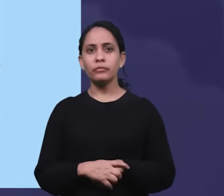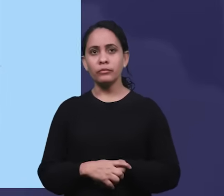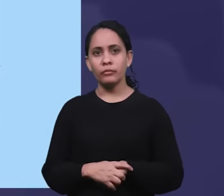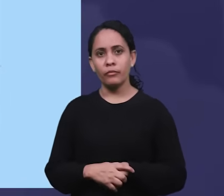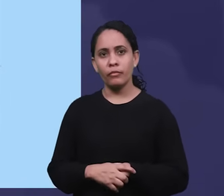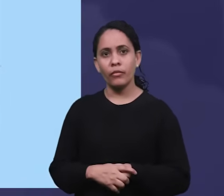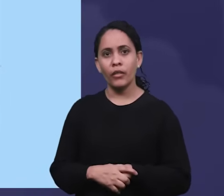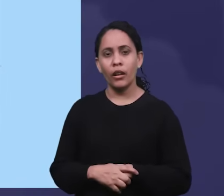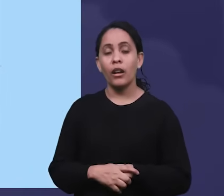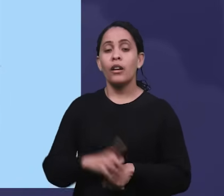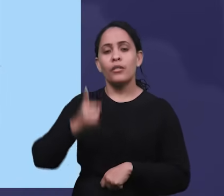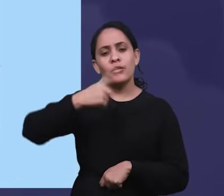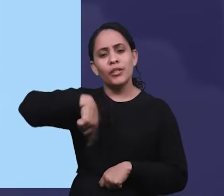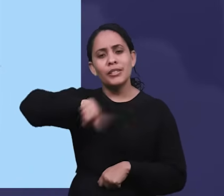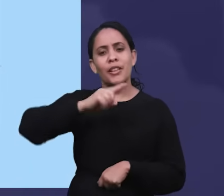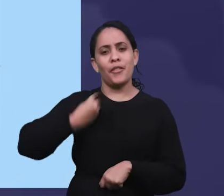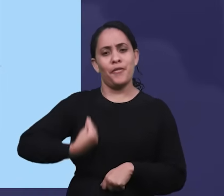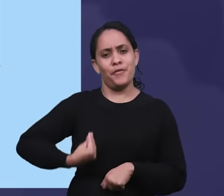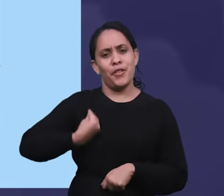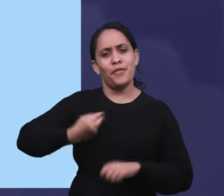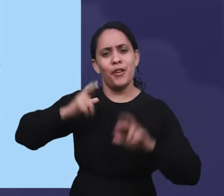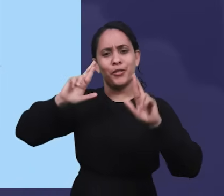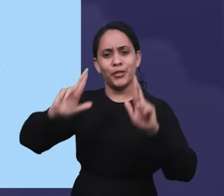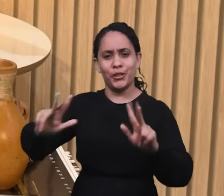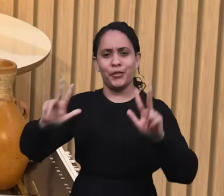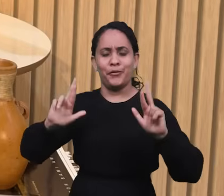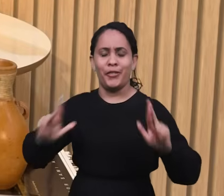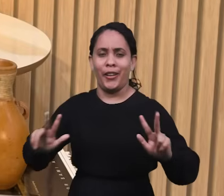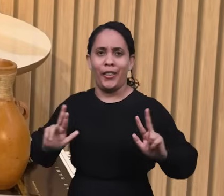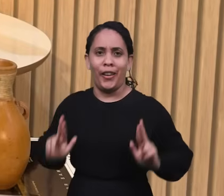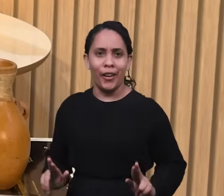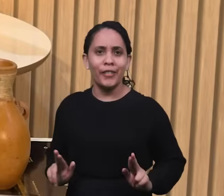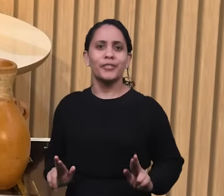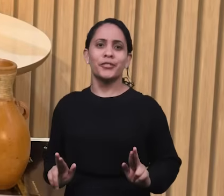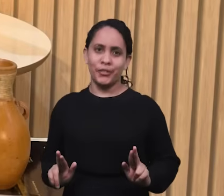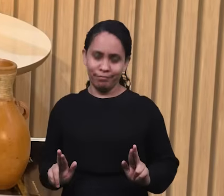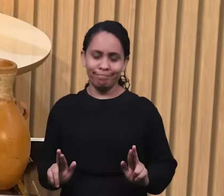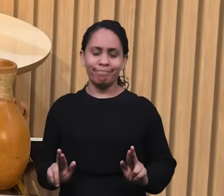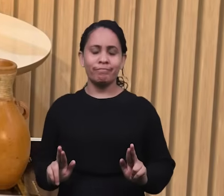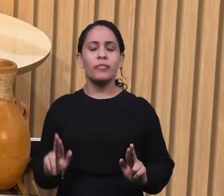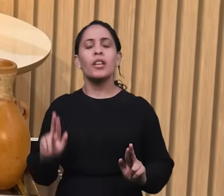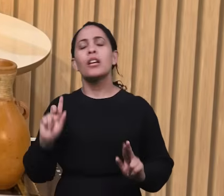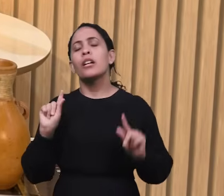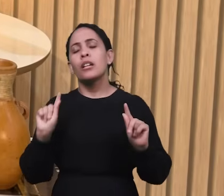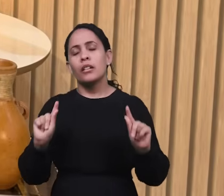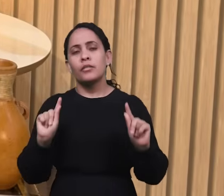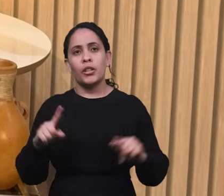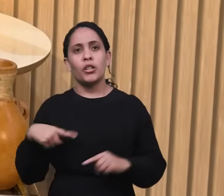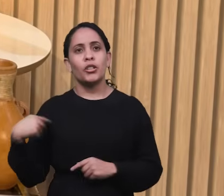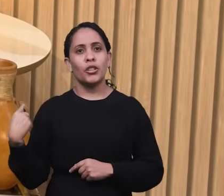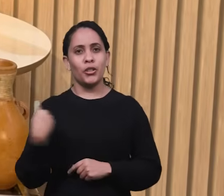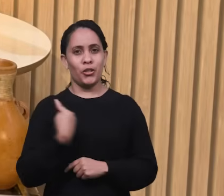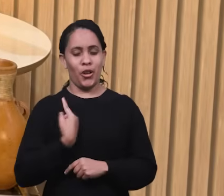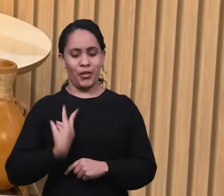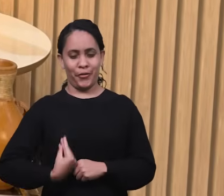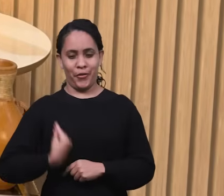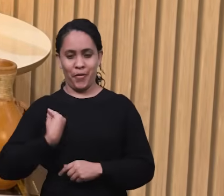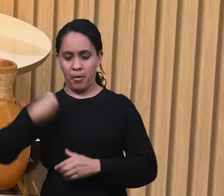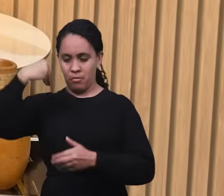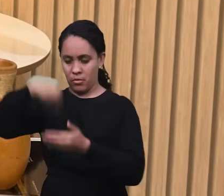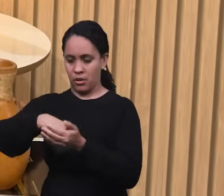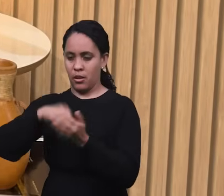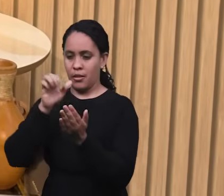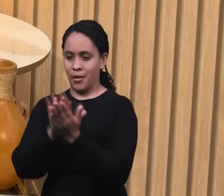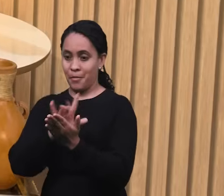algo diferente. O que eles veem é que nós vivemos exatamente o que está na Bíblia toda.